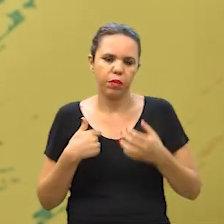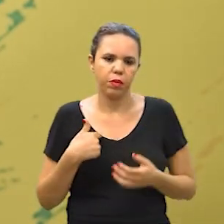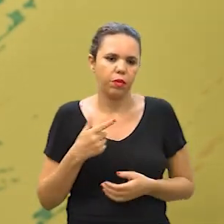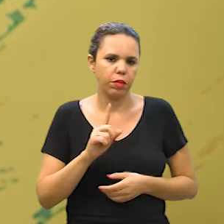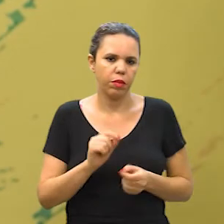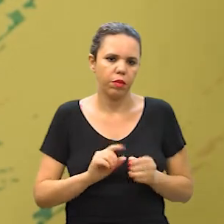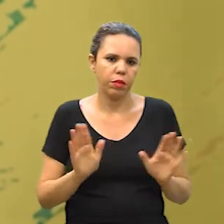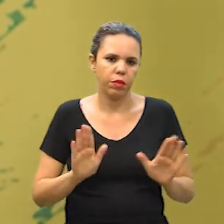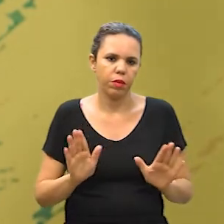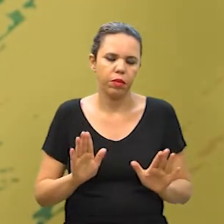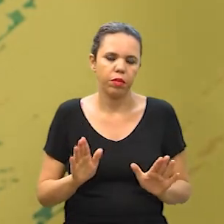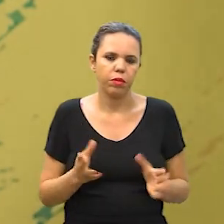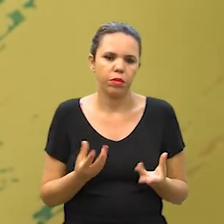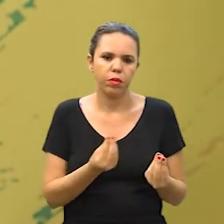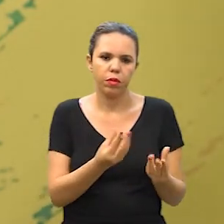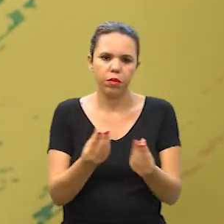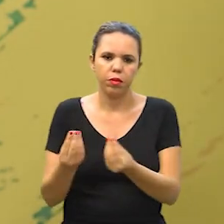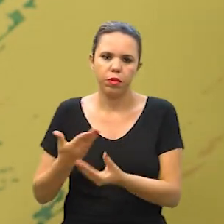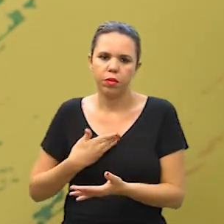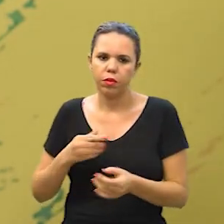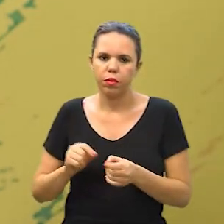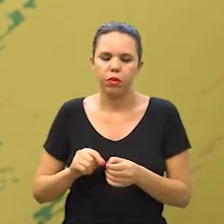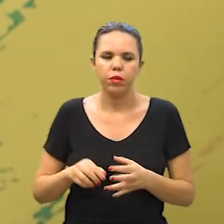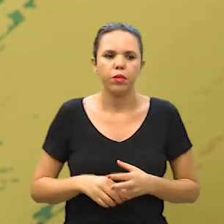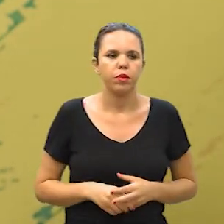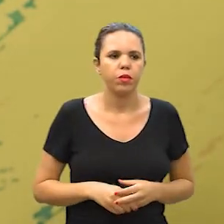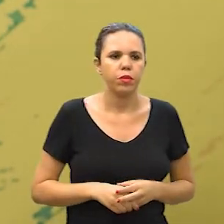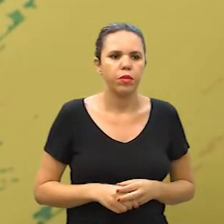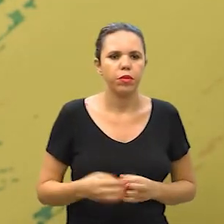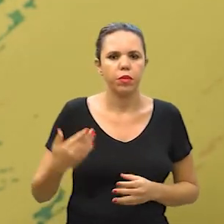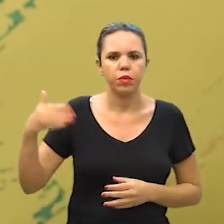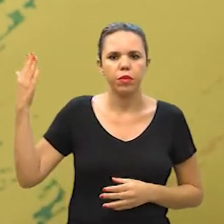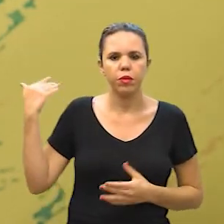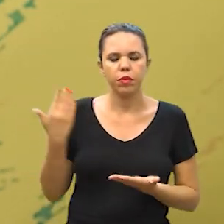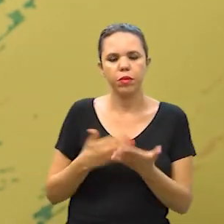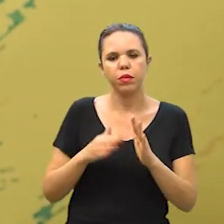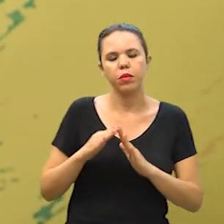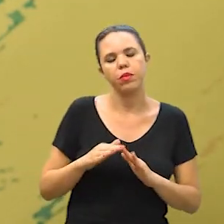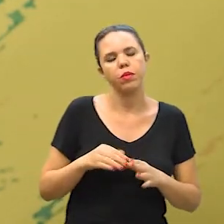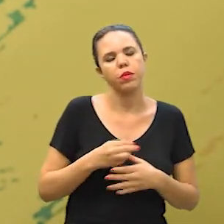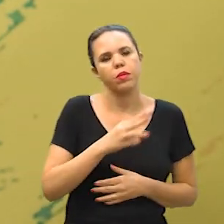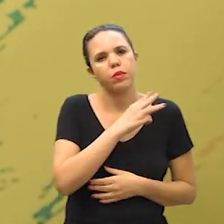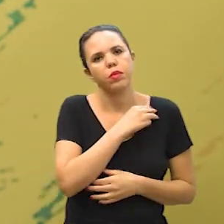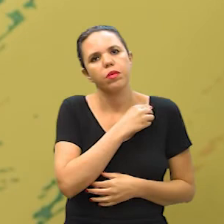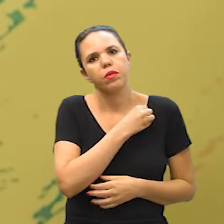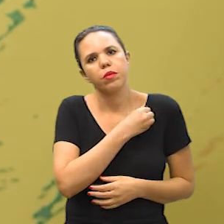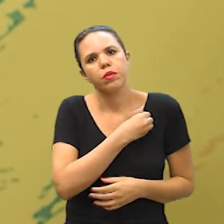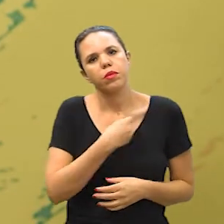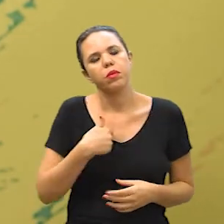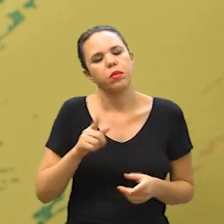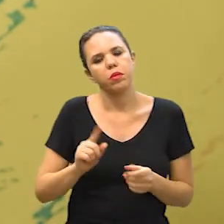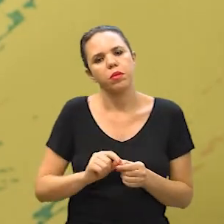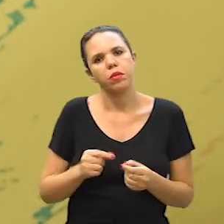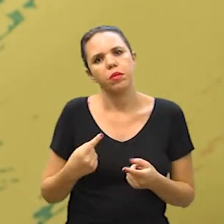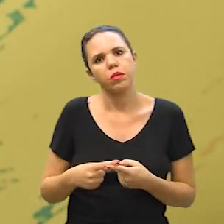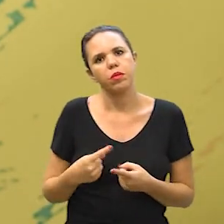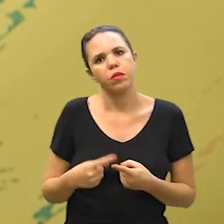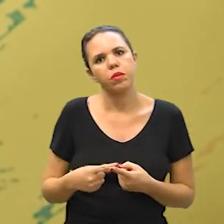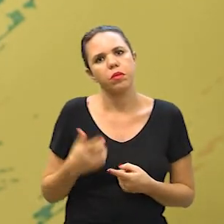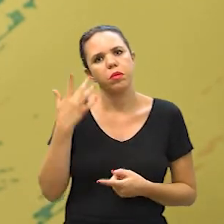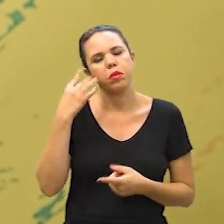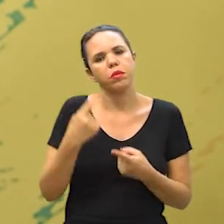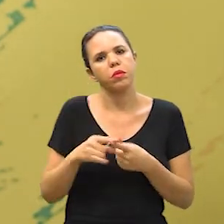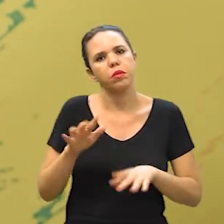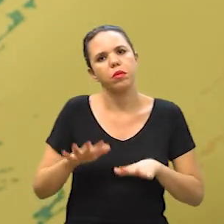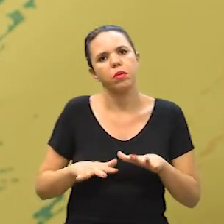particularmente, não fiz. Tenho muitos amigos que fizeram, né? Na época do colégio e tudo mais. Eu não fiz, não sei